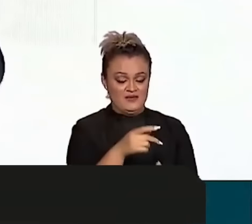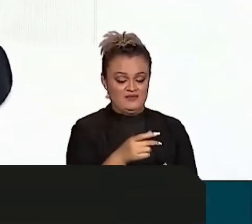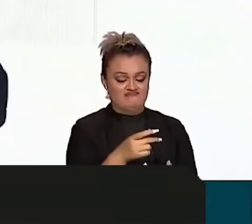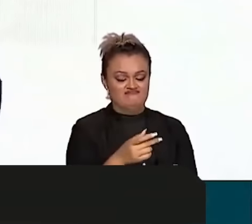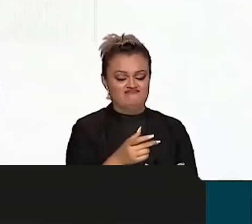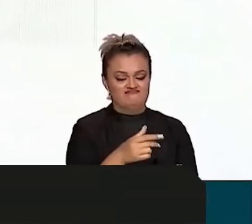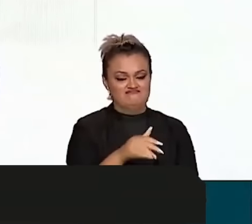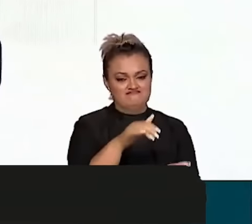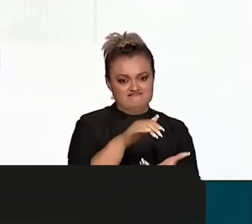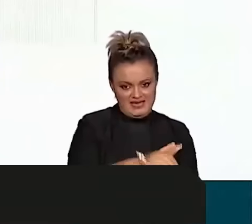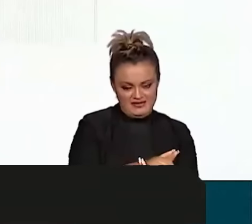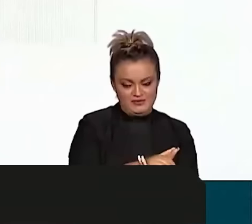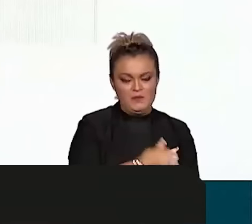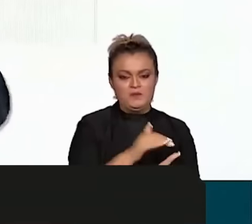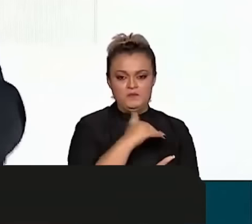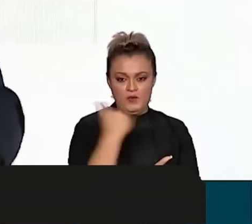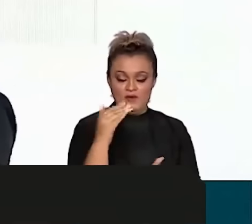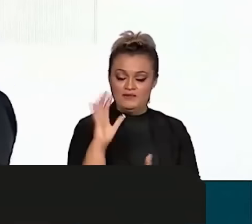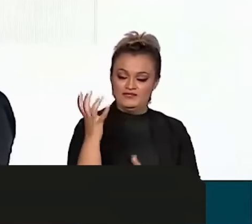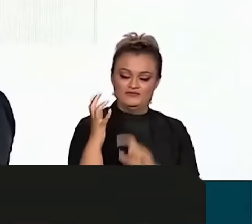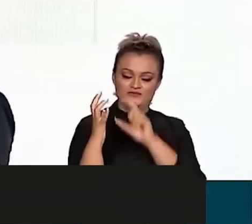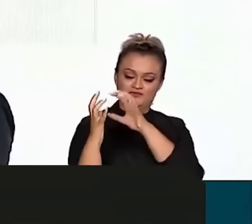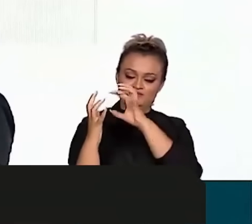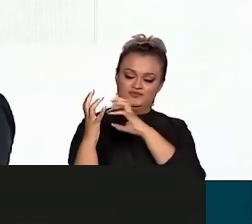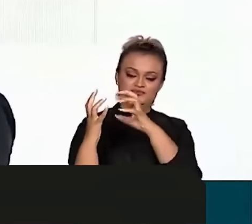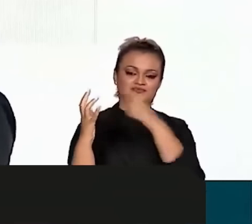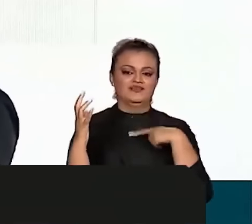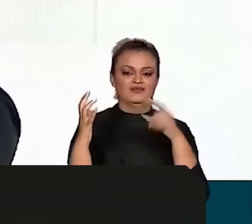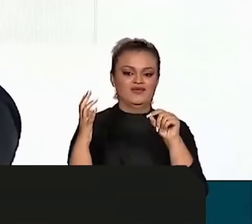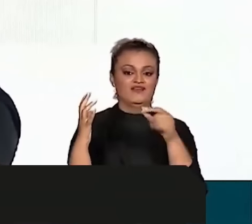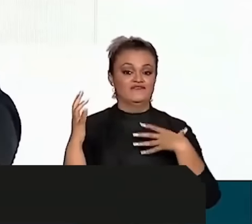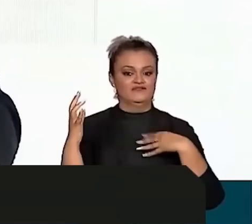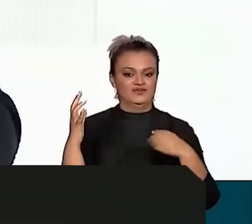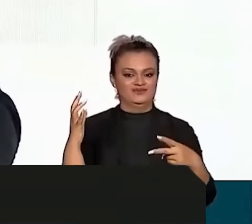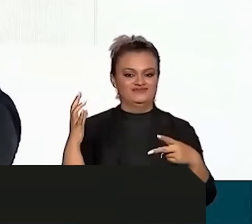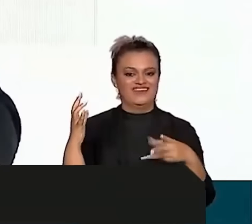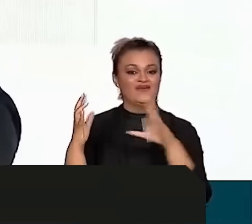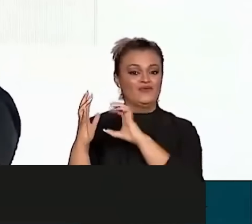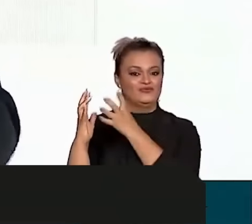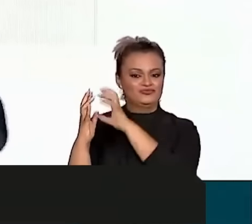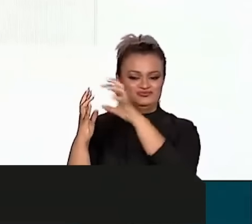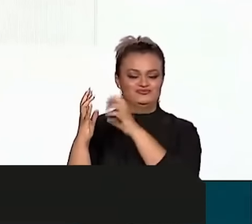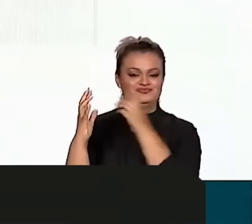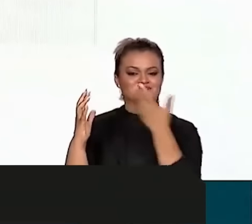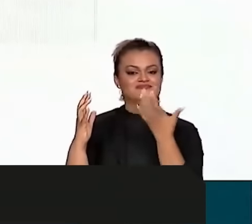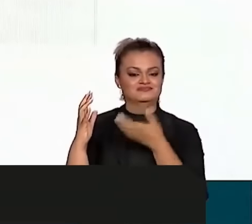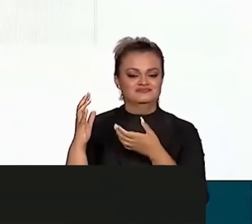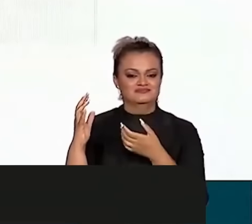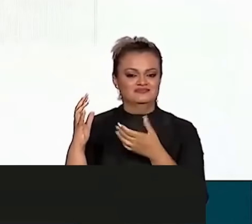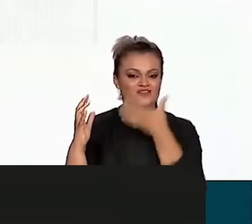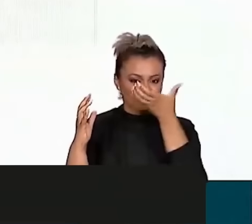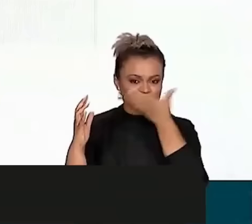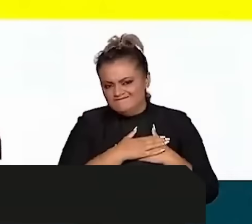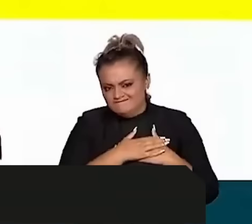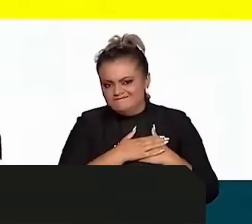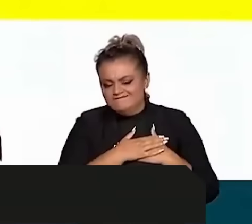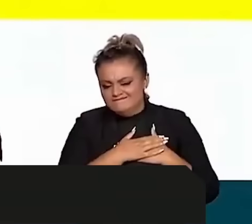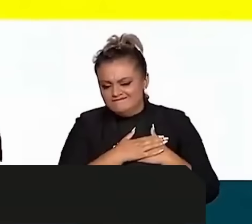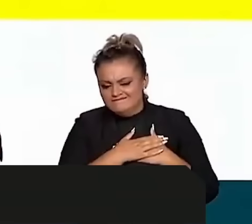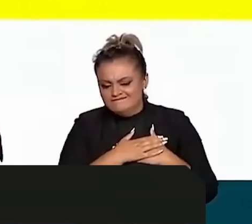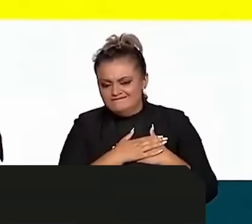Seres Humanos. A nova lei vai permitir que o Ministério da Saúde assuma a coordenação da instância nacional e